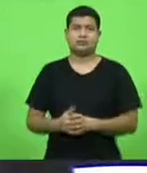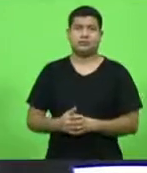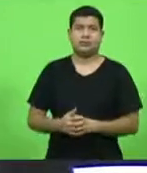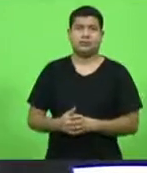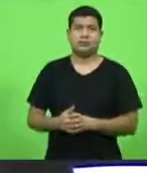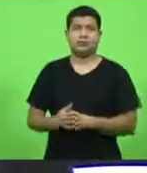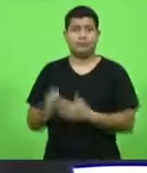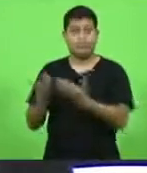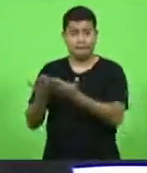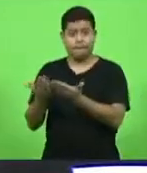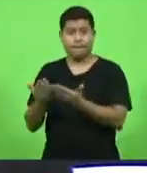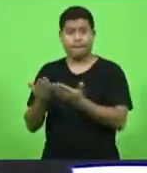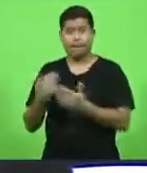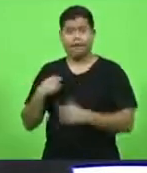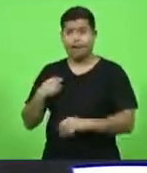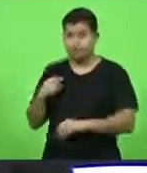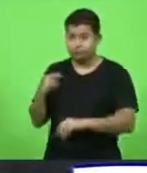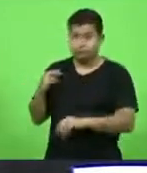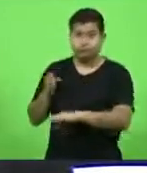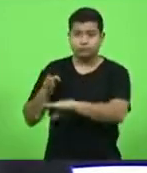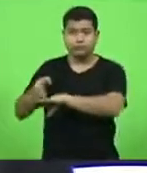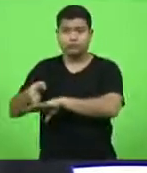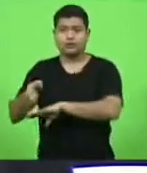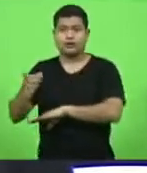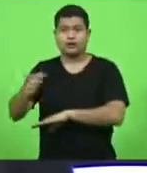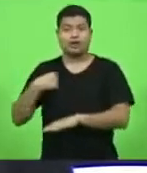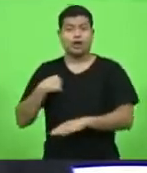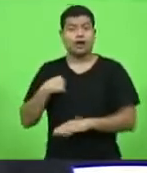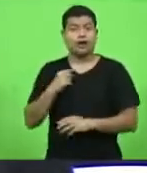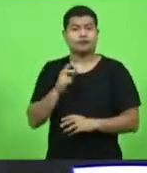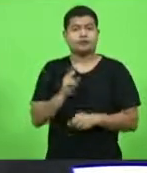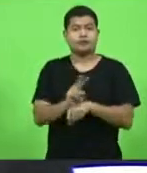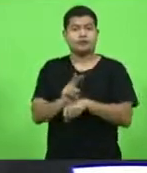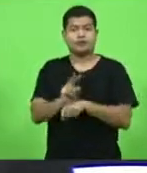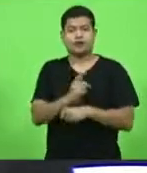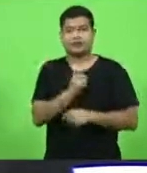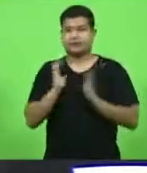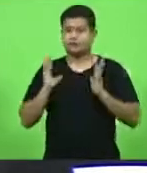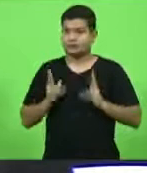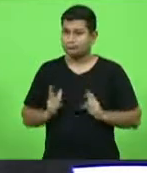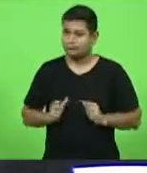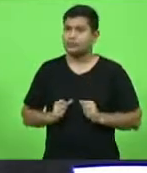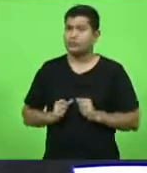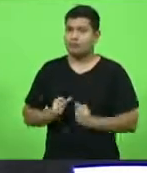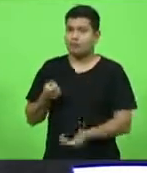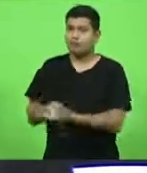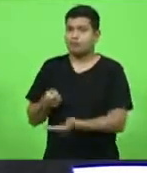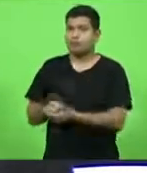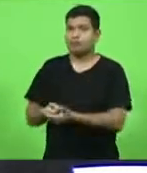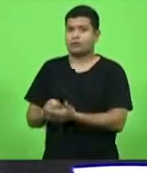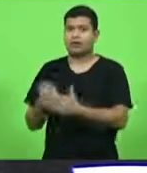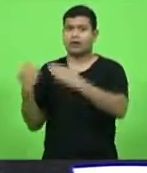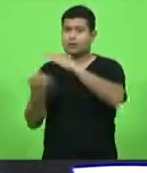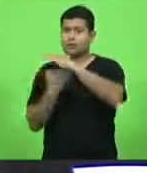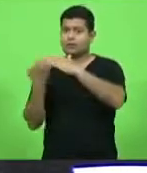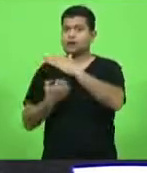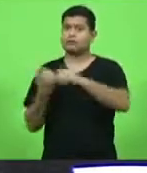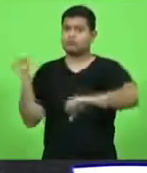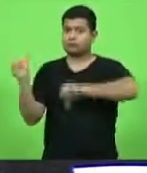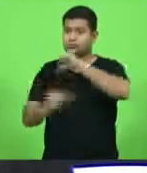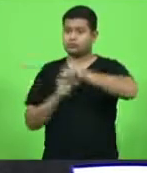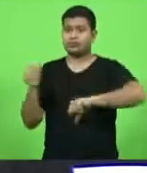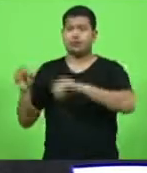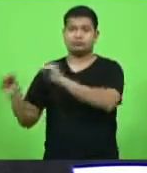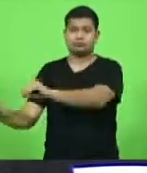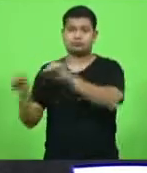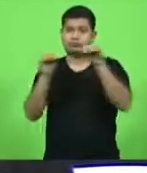vigilância foi lá e obrigou a empresa terceirizada do Estado e a fechar e trocar de